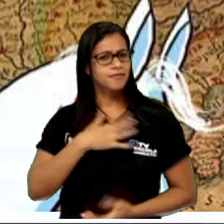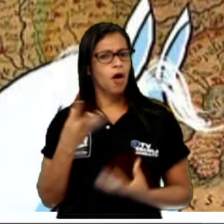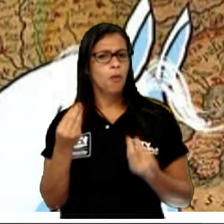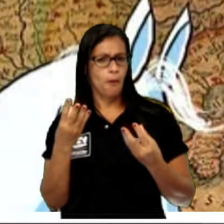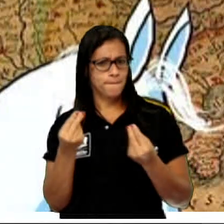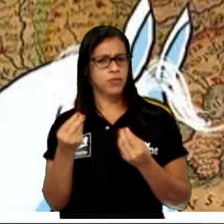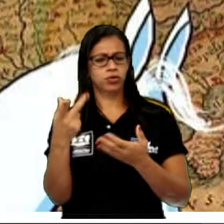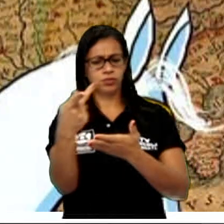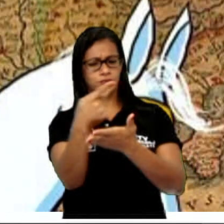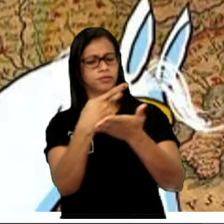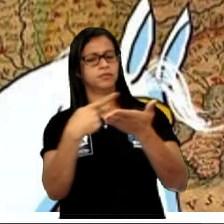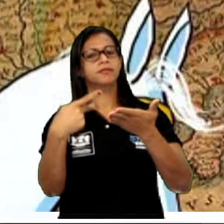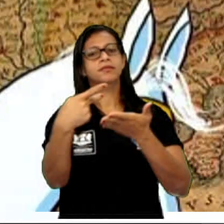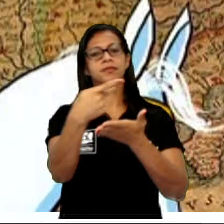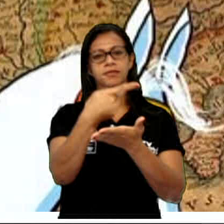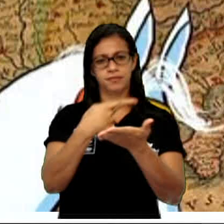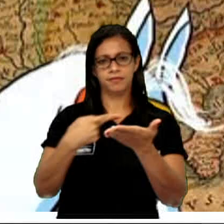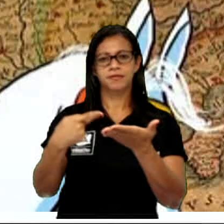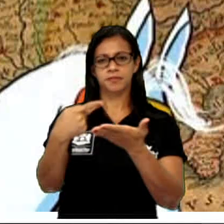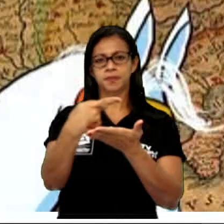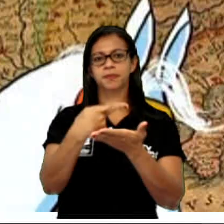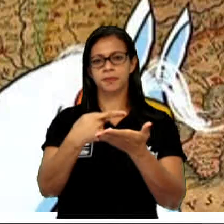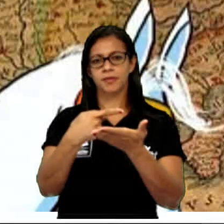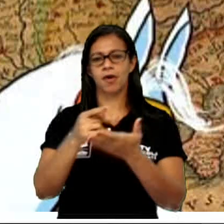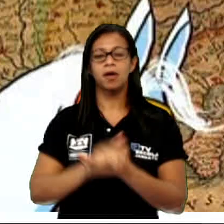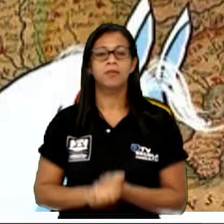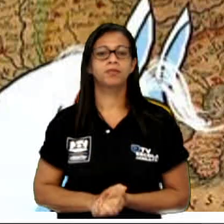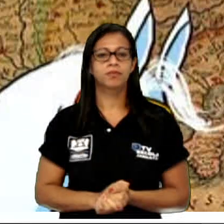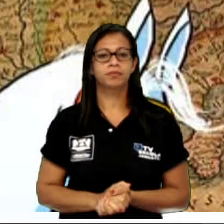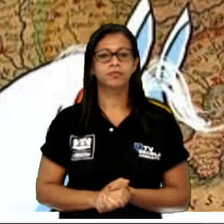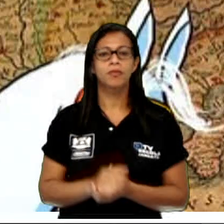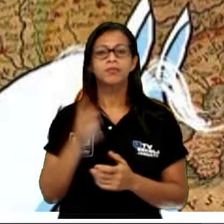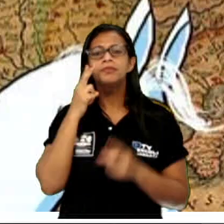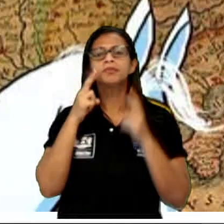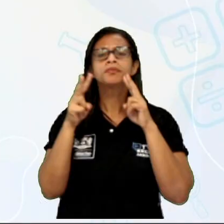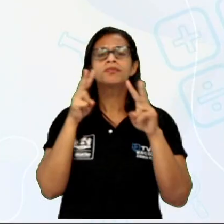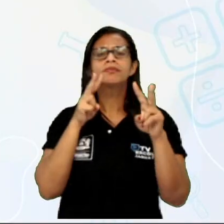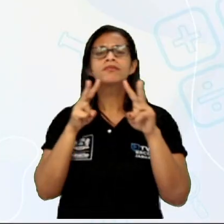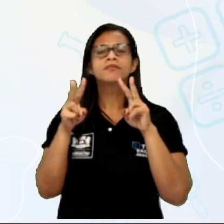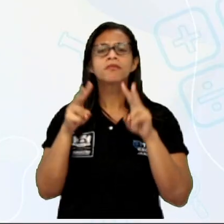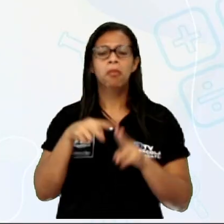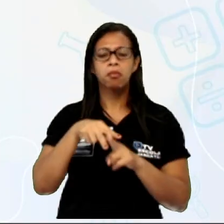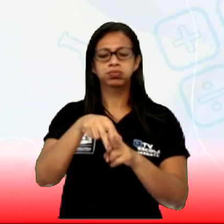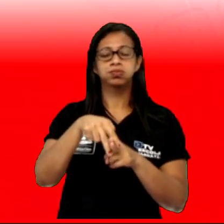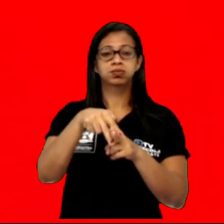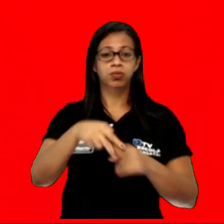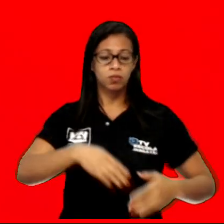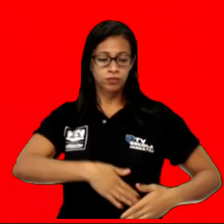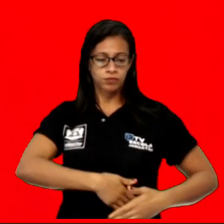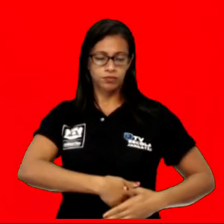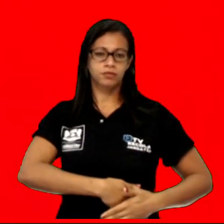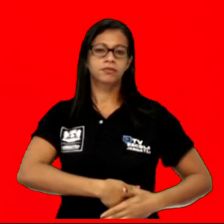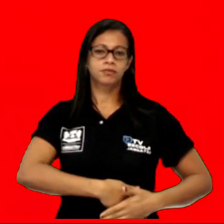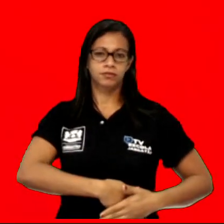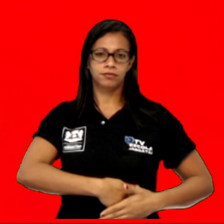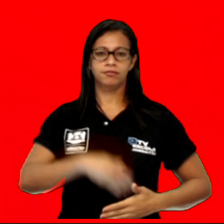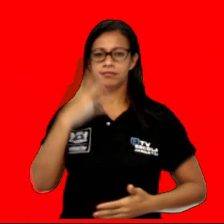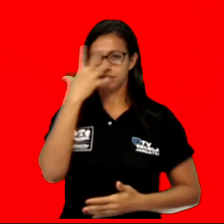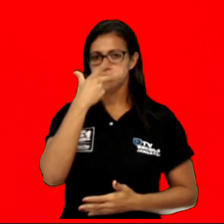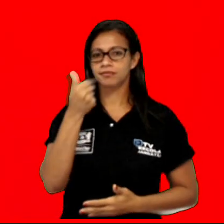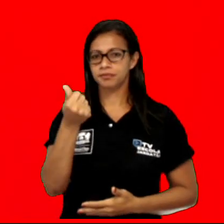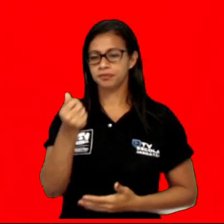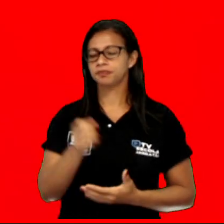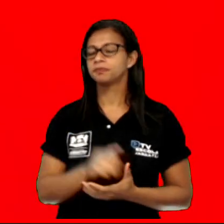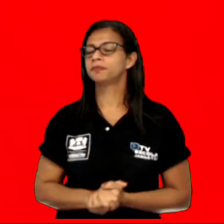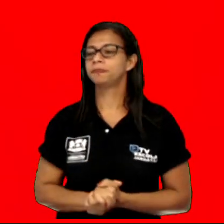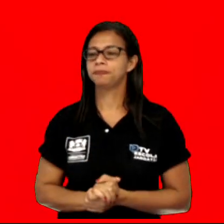Aqui é um desenho que foi feito, ele, o cavalo dele está aí, bem bonito, né? A gente